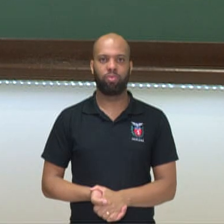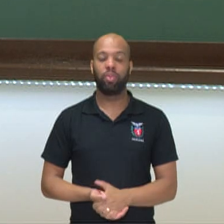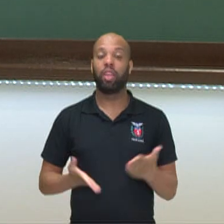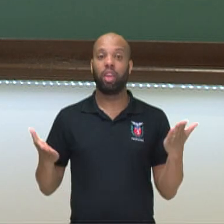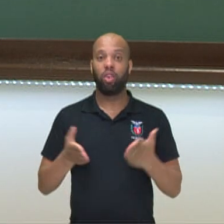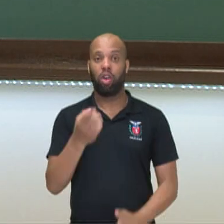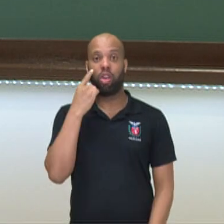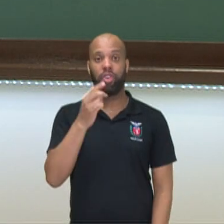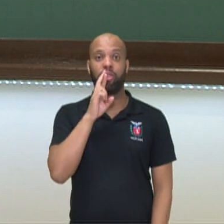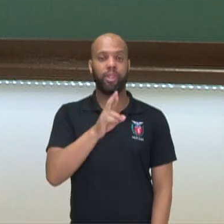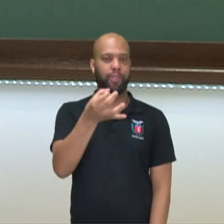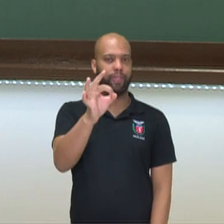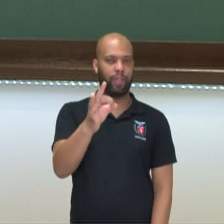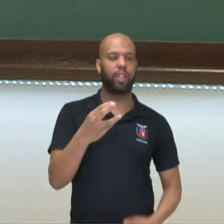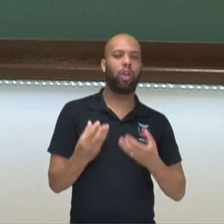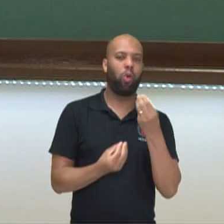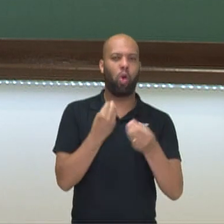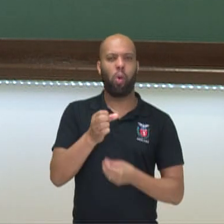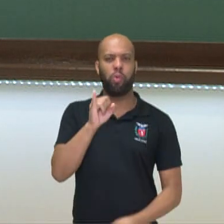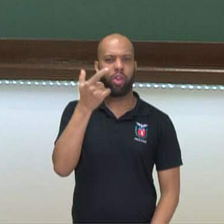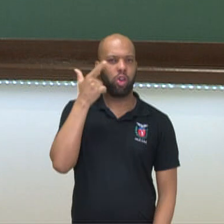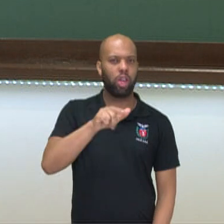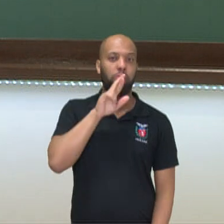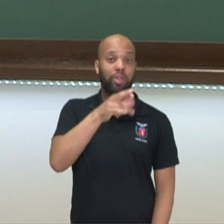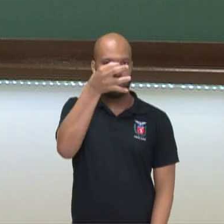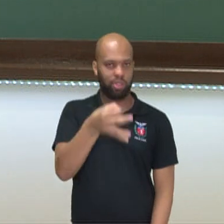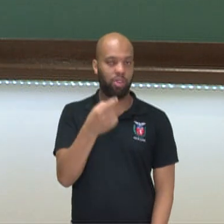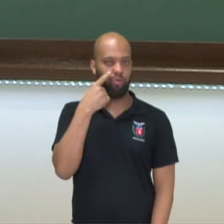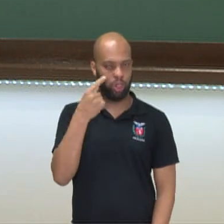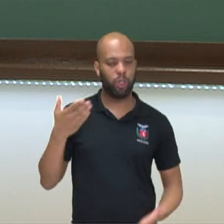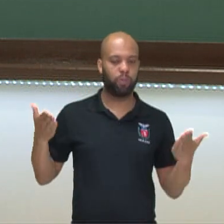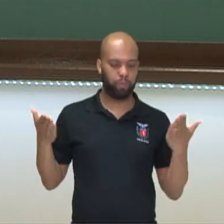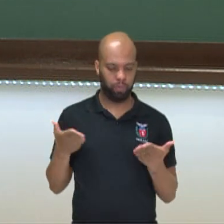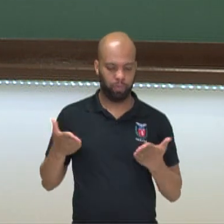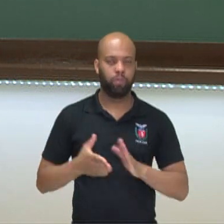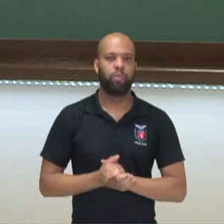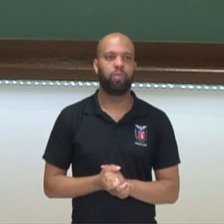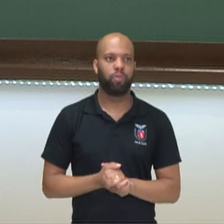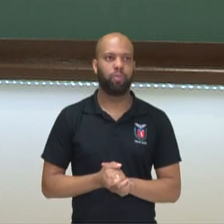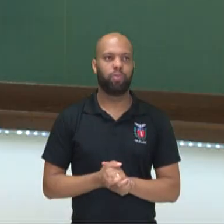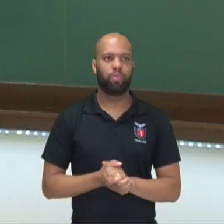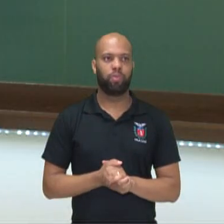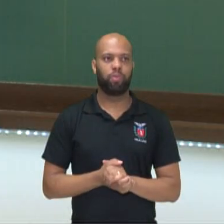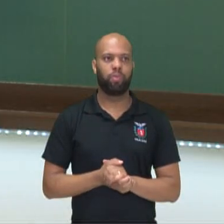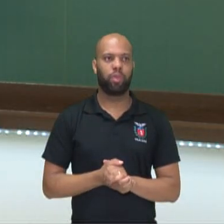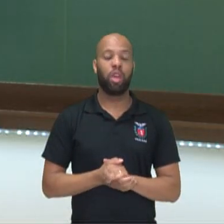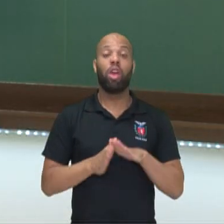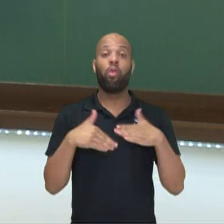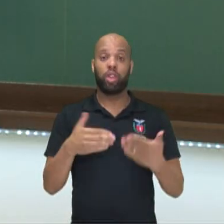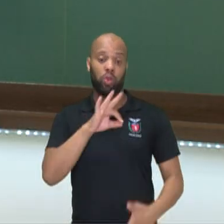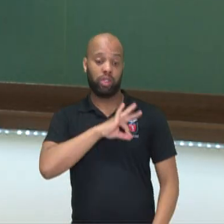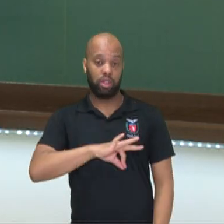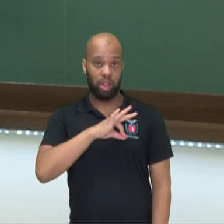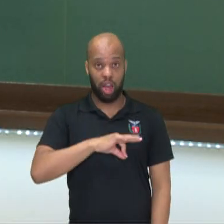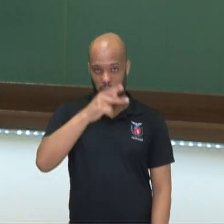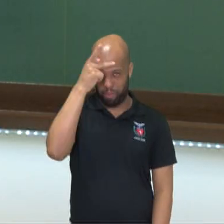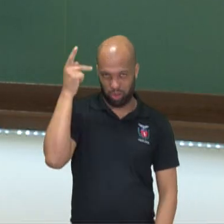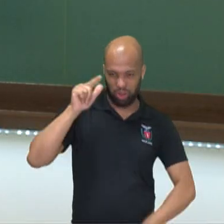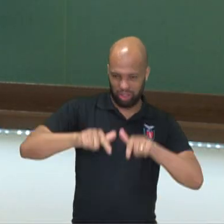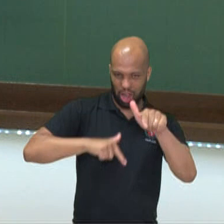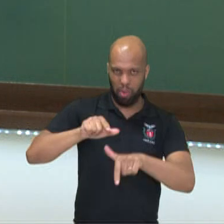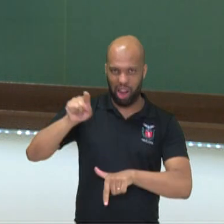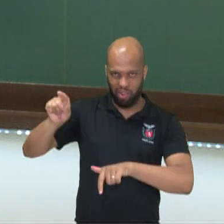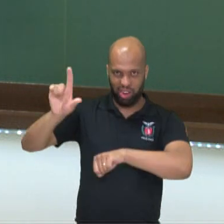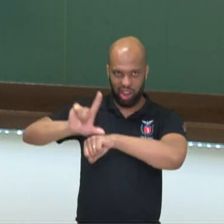Vamos conferir o resultado então, como é que ficou tudo certinho? Dá uma olhada comigo. A composição do salário do vendedor é o seguinte, é R$